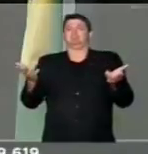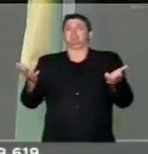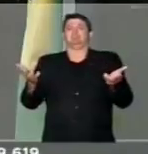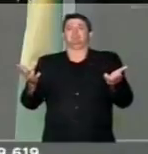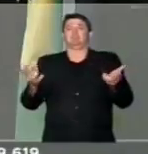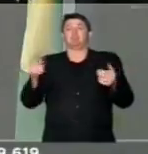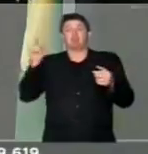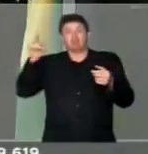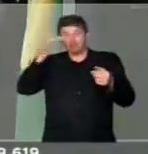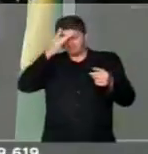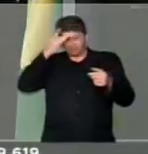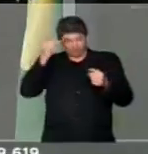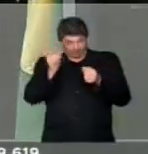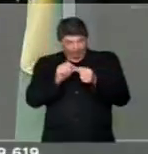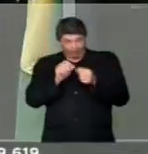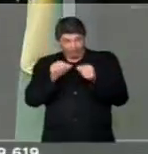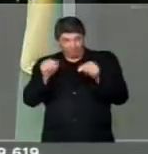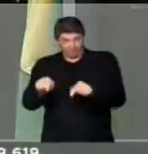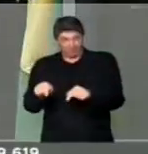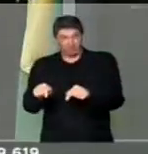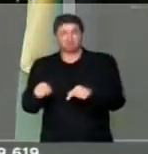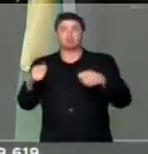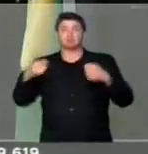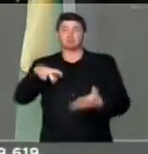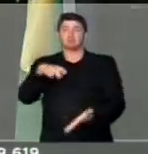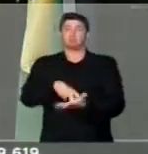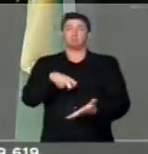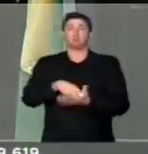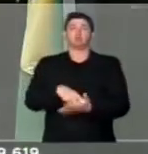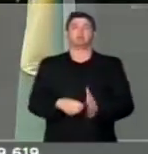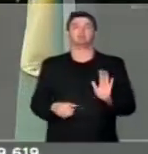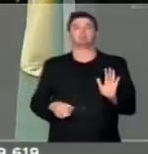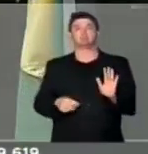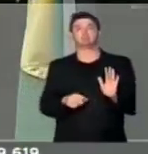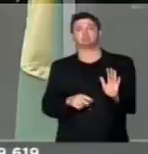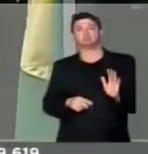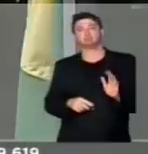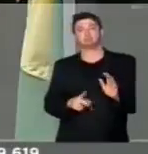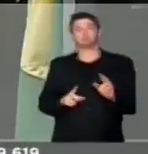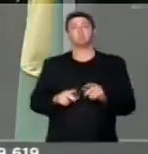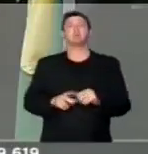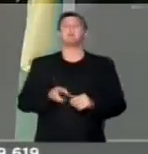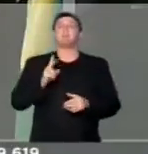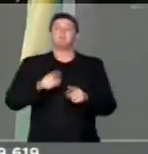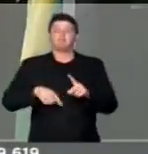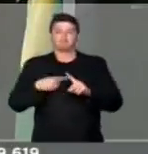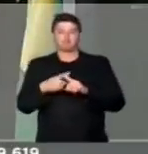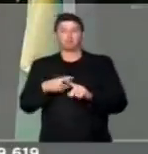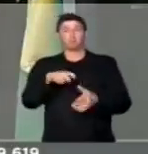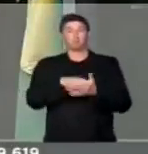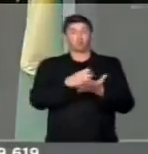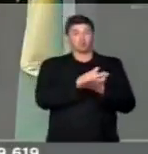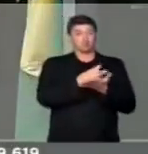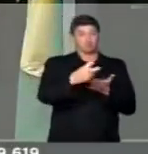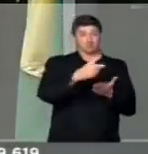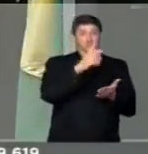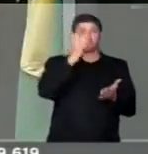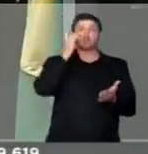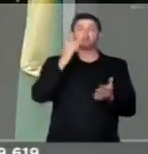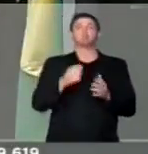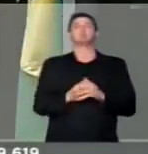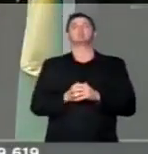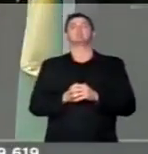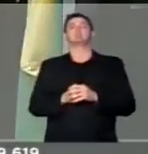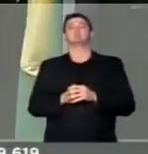Esses que fizeram isto terão que ser punidos, além da punição do impeachment da presidente